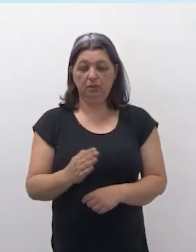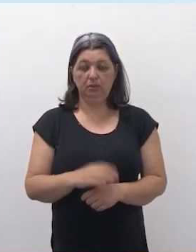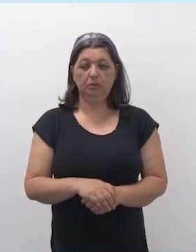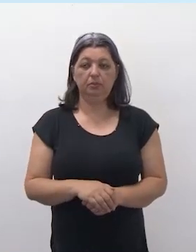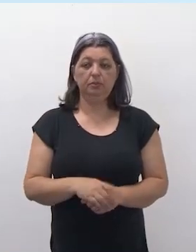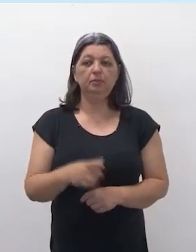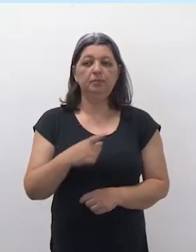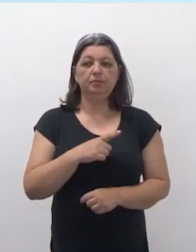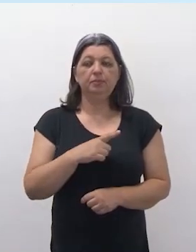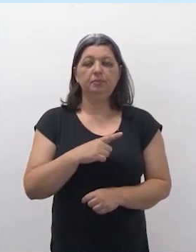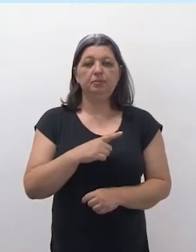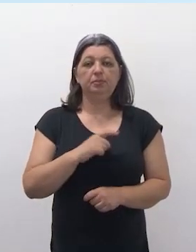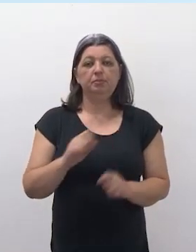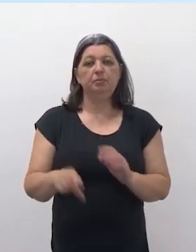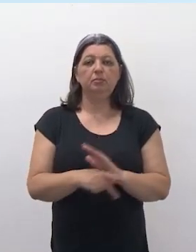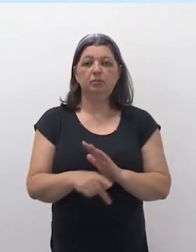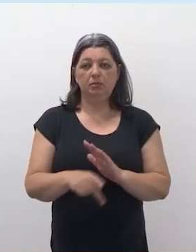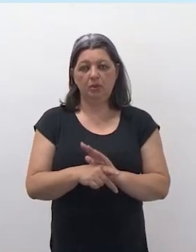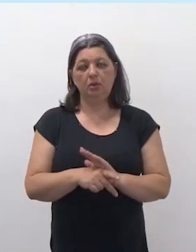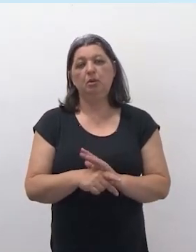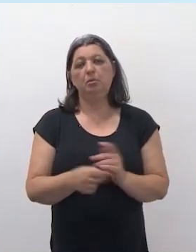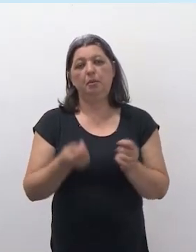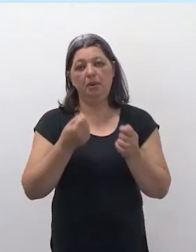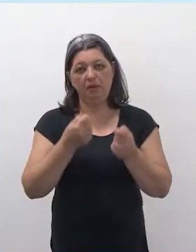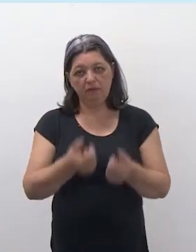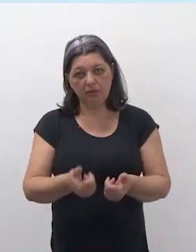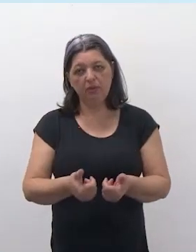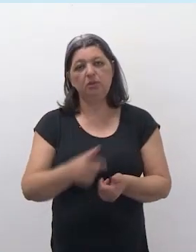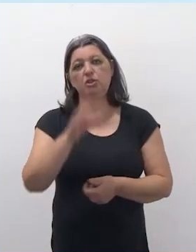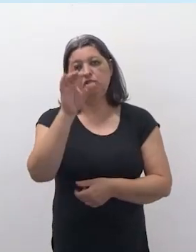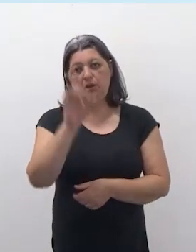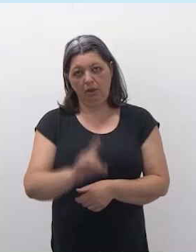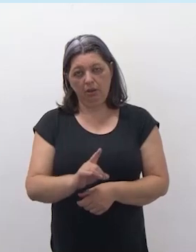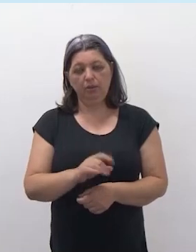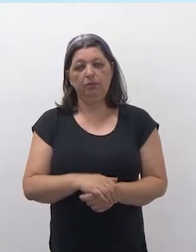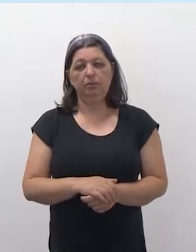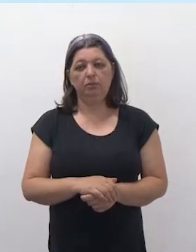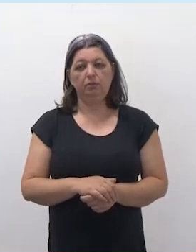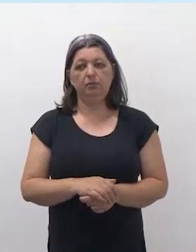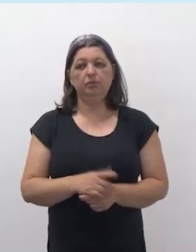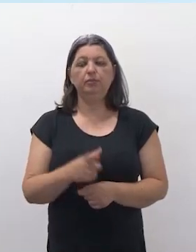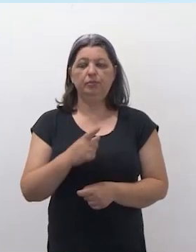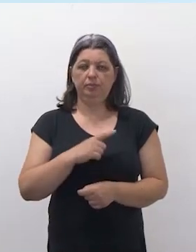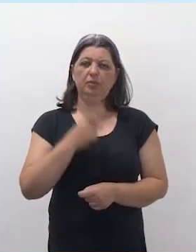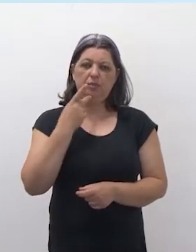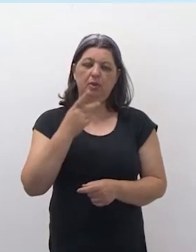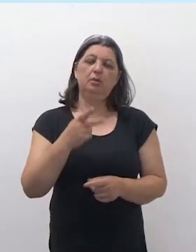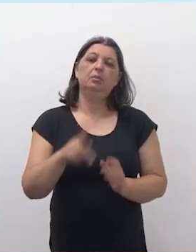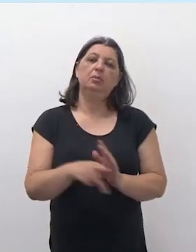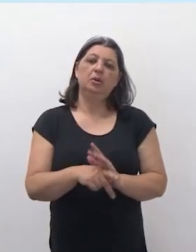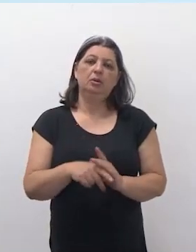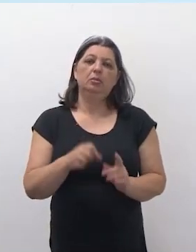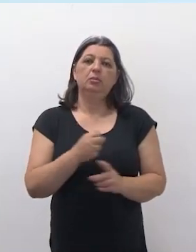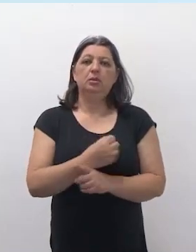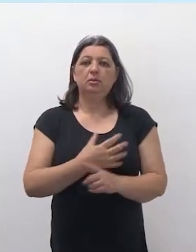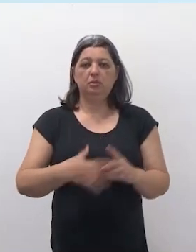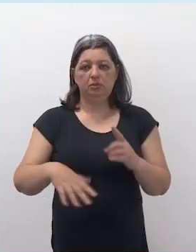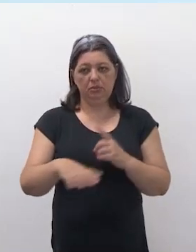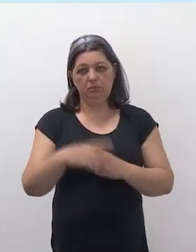status que tem benefícios e que tem direitos, né, que são esses que eu acabei de falar para vocês, civis, sociais e